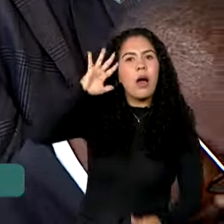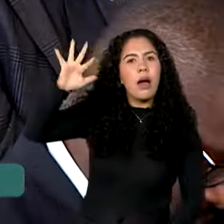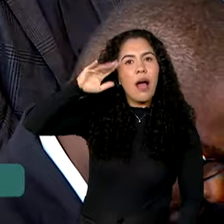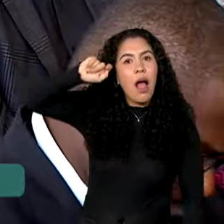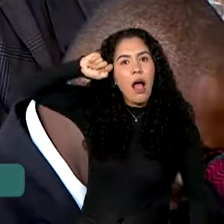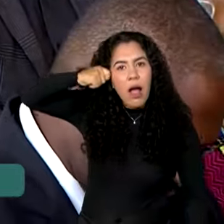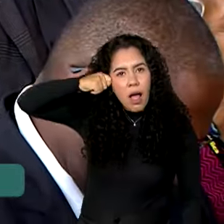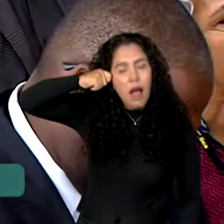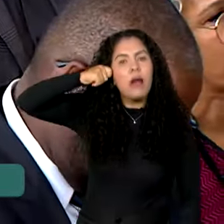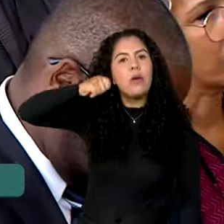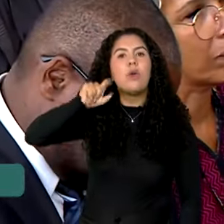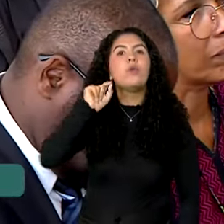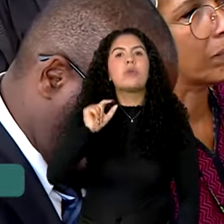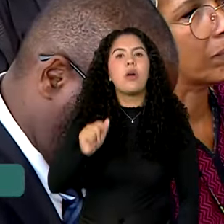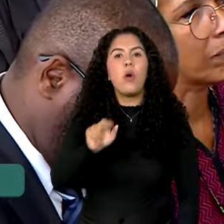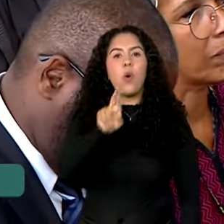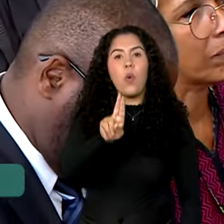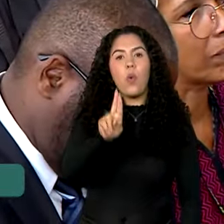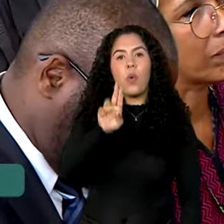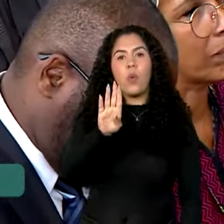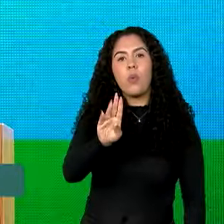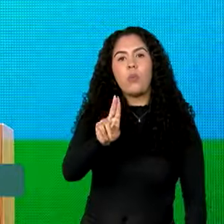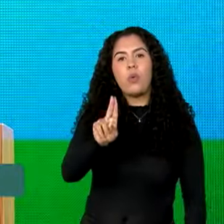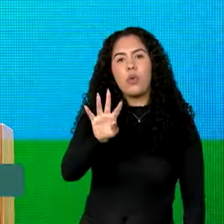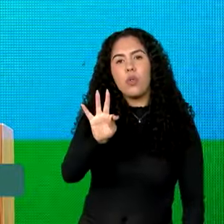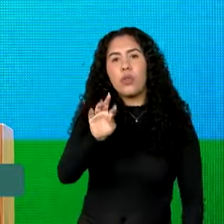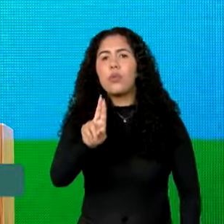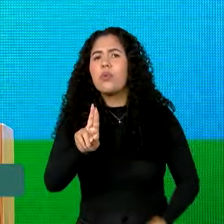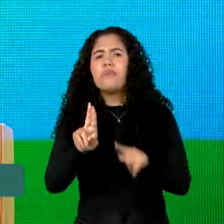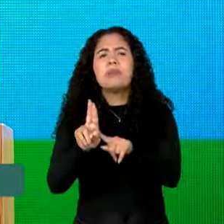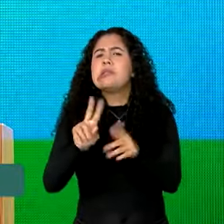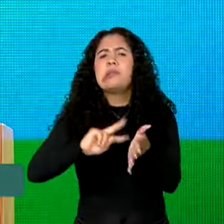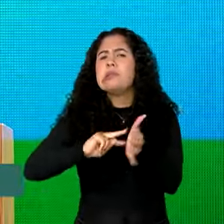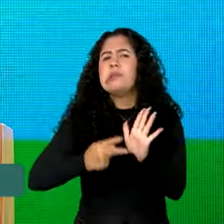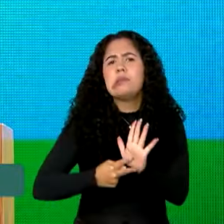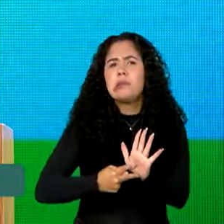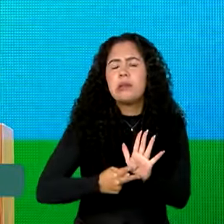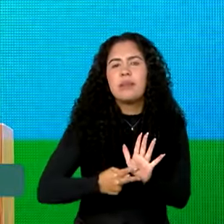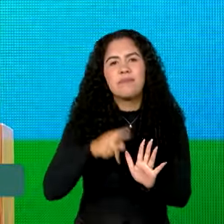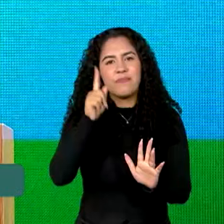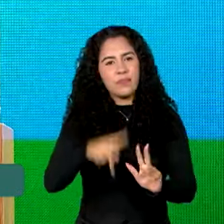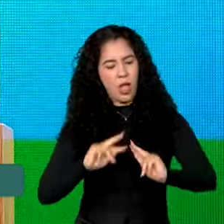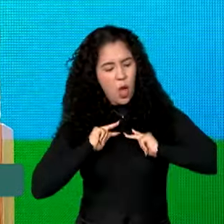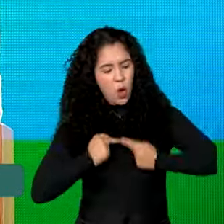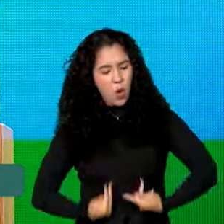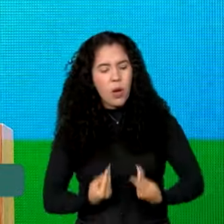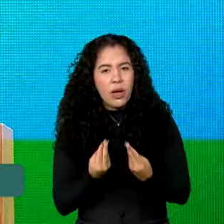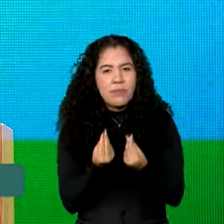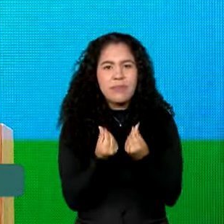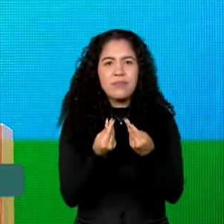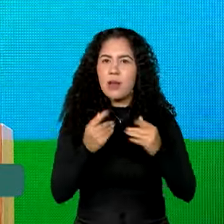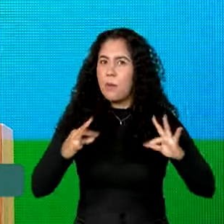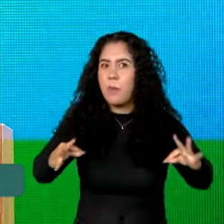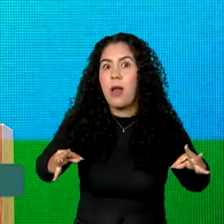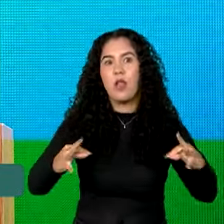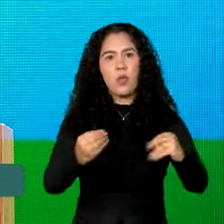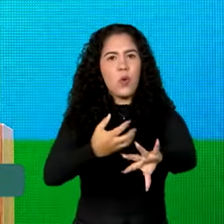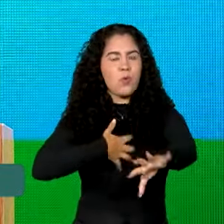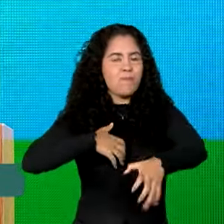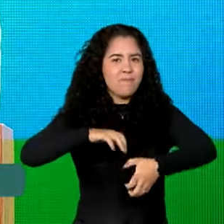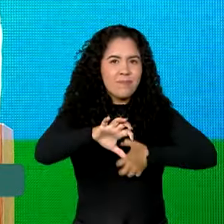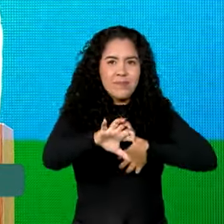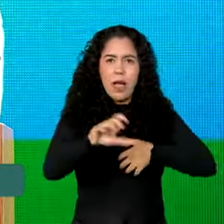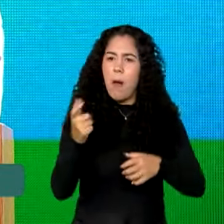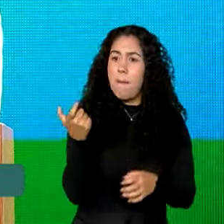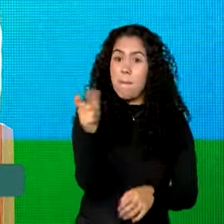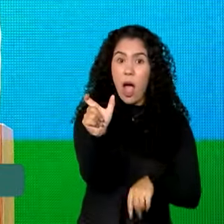africana, Ubuntu, que significa humanidade para todos. O termo,